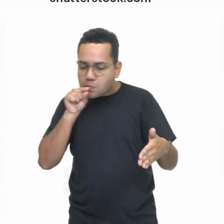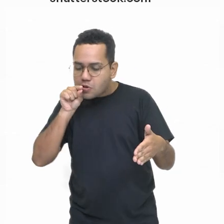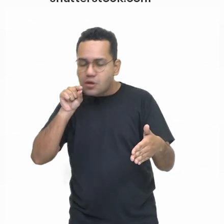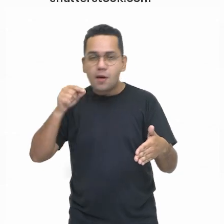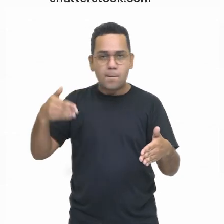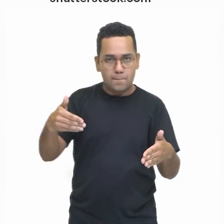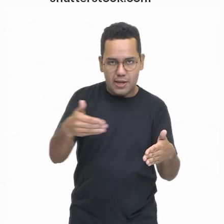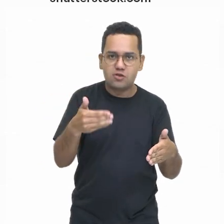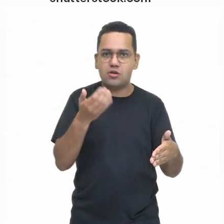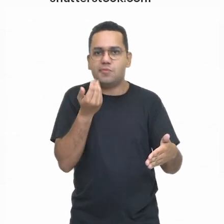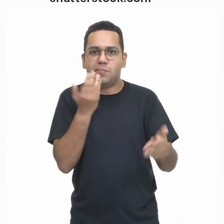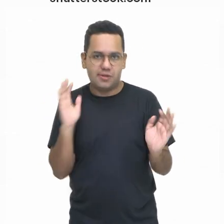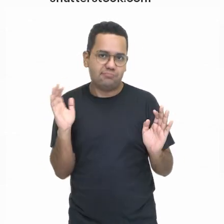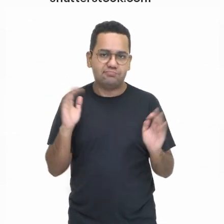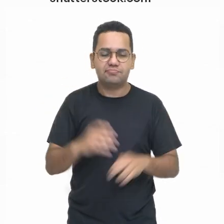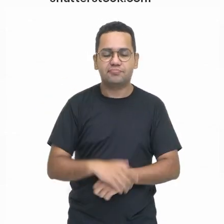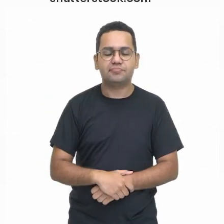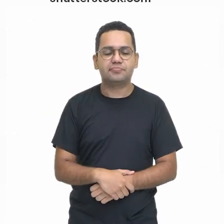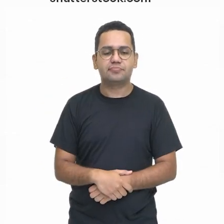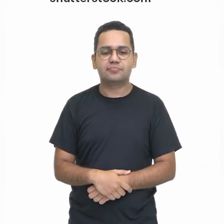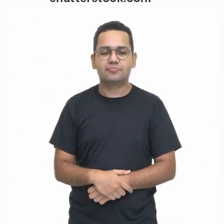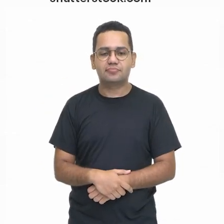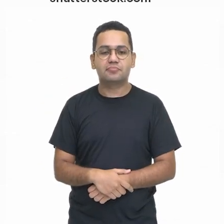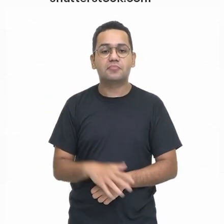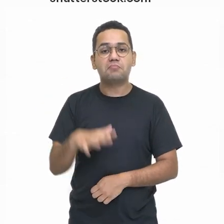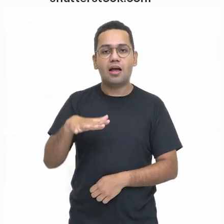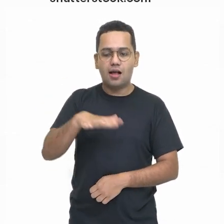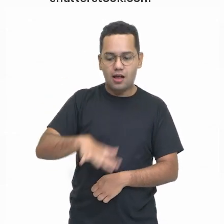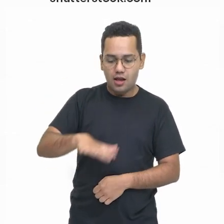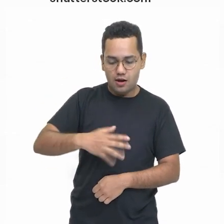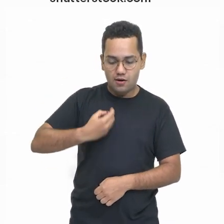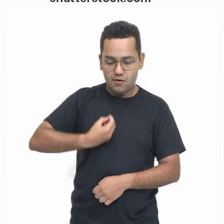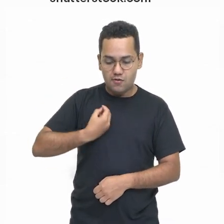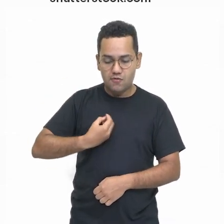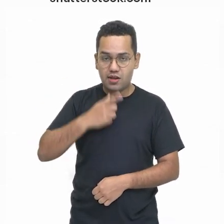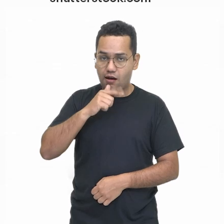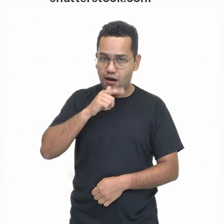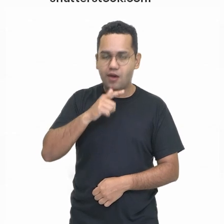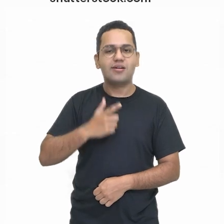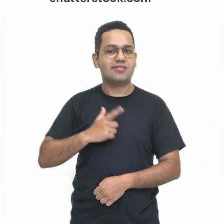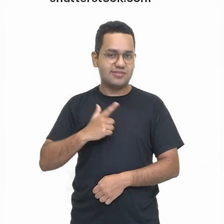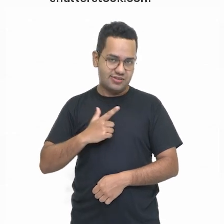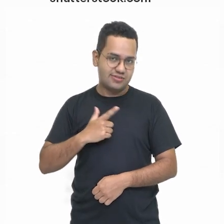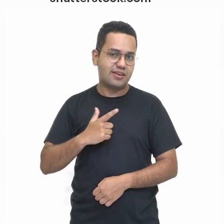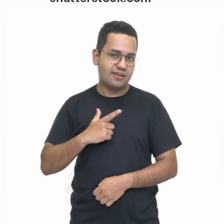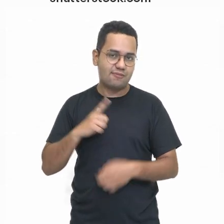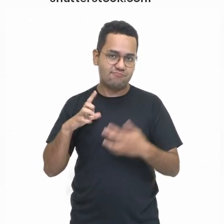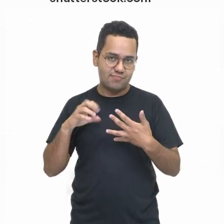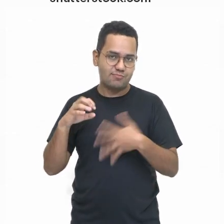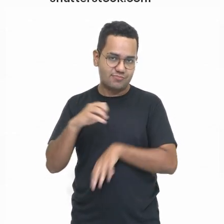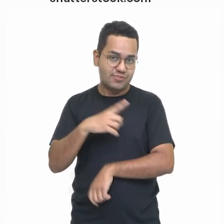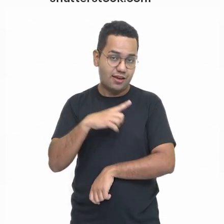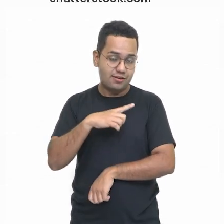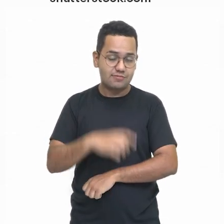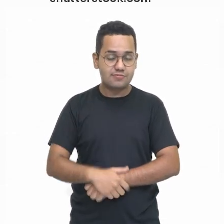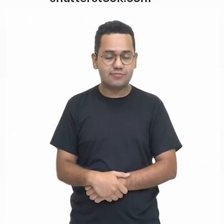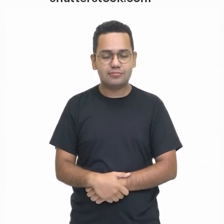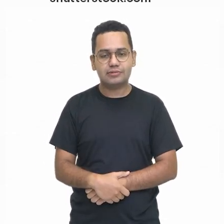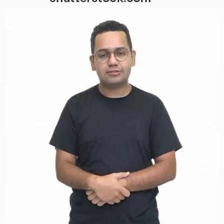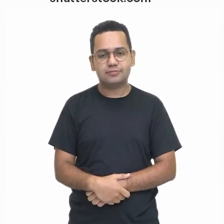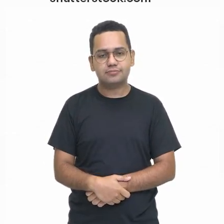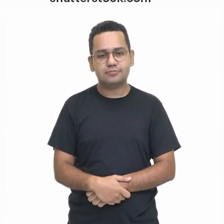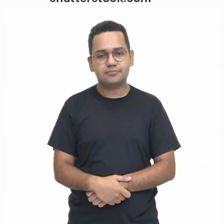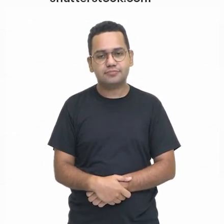peixes. Então, em um ambiente aquático, nós também temos exemplos aí de uma cadeia trófica. Então, nós temos